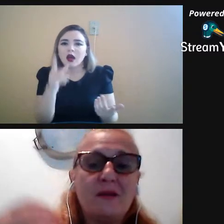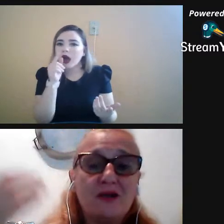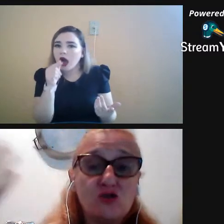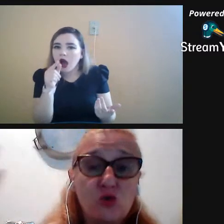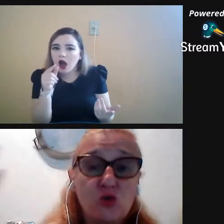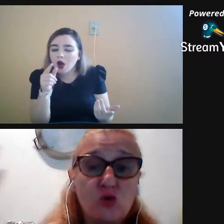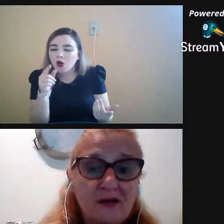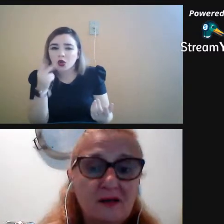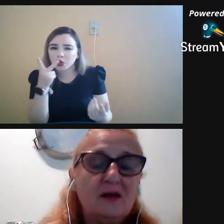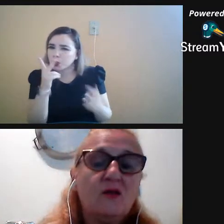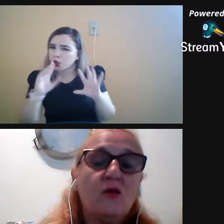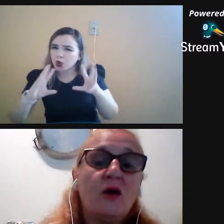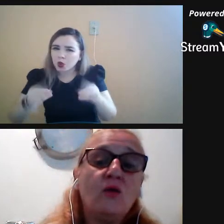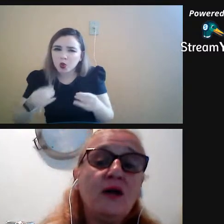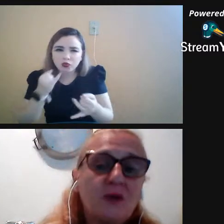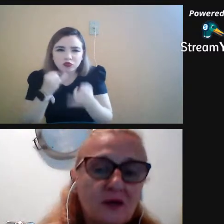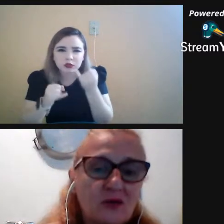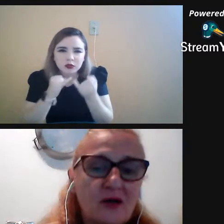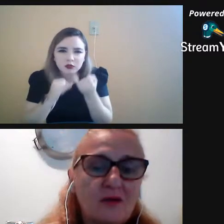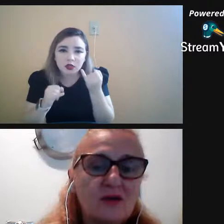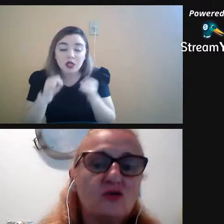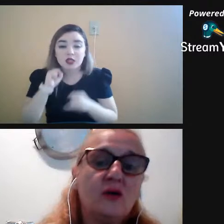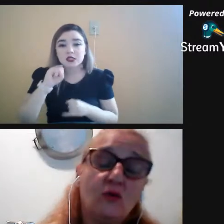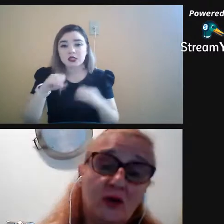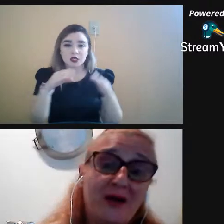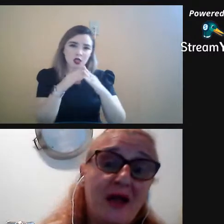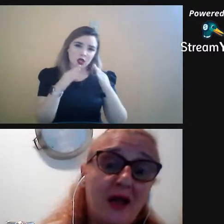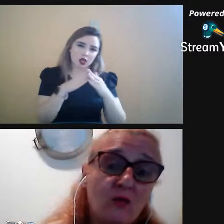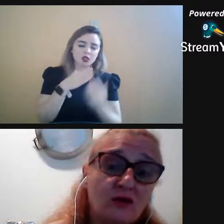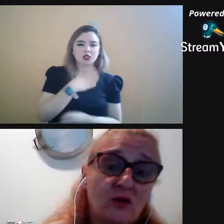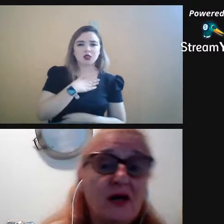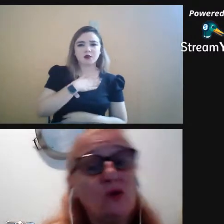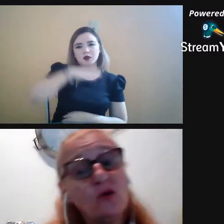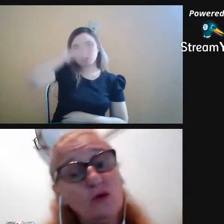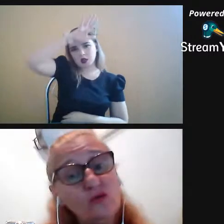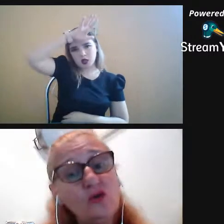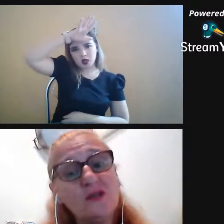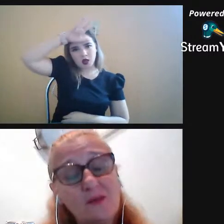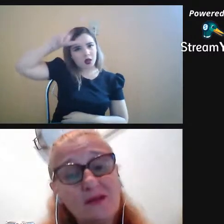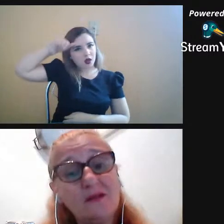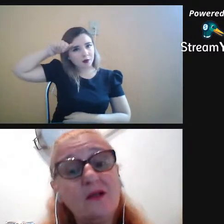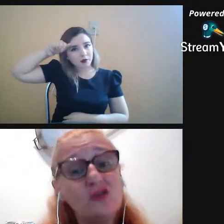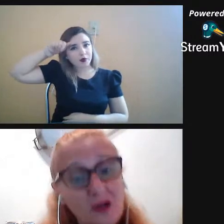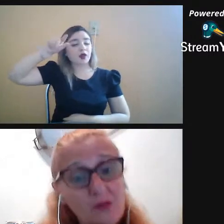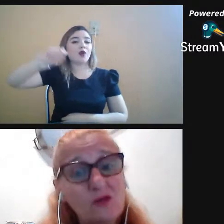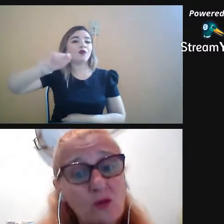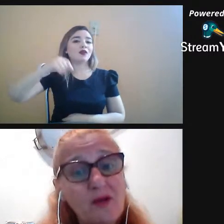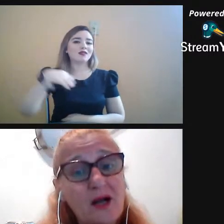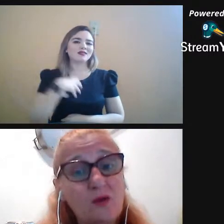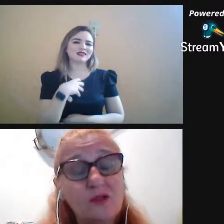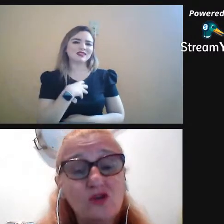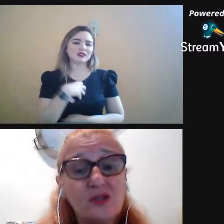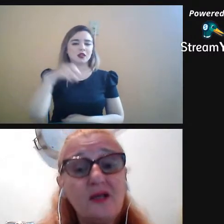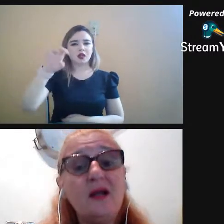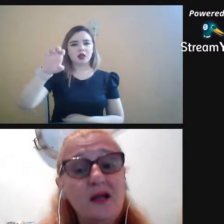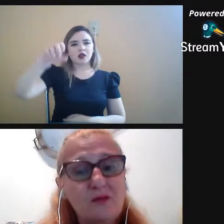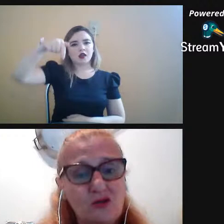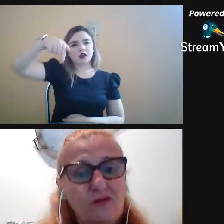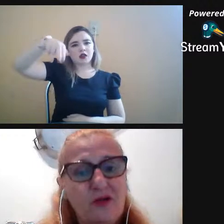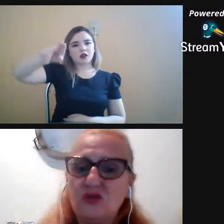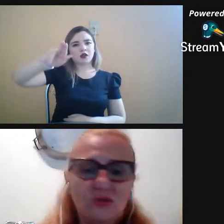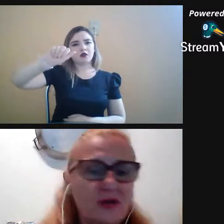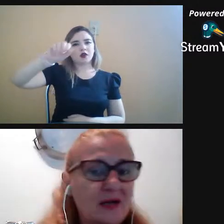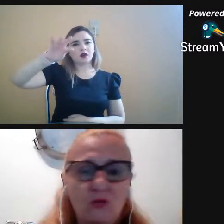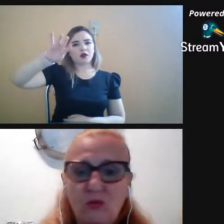animais. Se eu vou na Amazônia, qual é o clima que eu tenho na Amazônia? É o clima equatorial, enquanto que nossa Mata Atlântica é clima tropical. Então, ele já tem